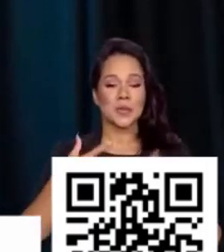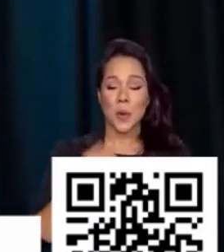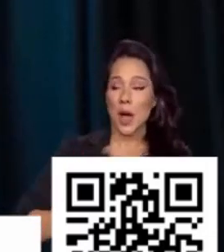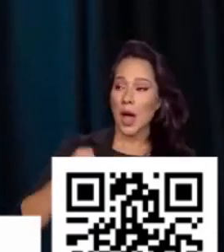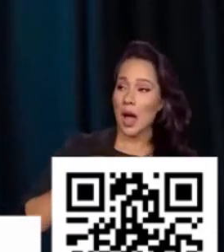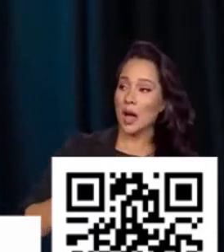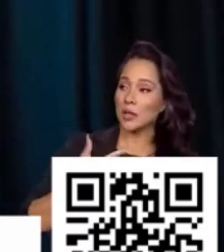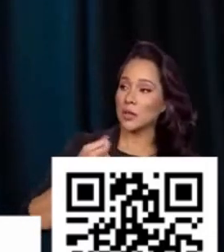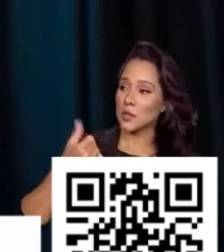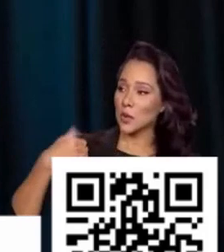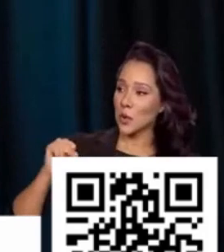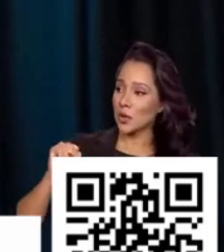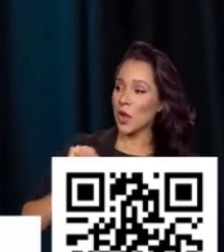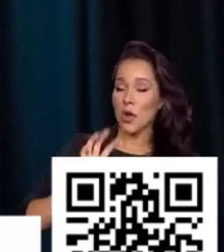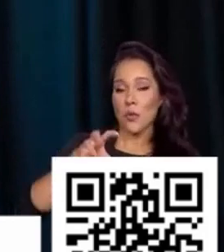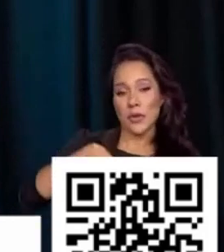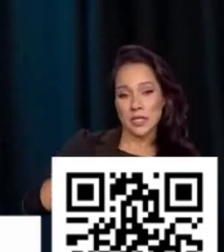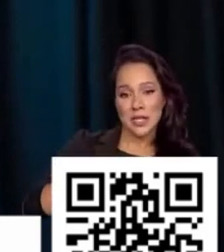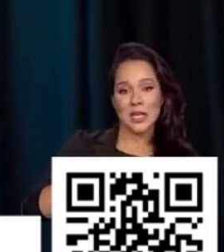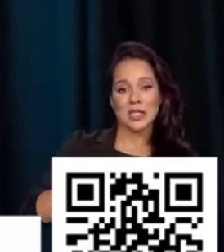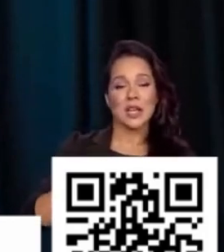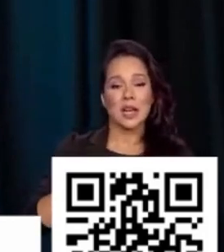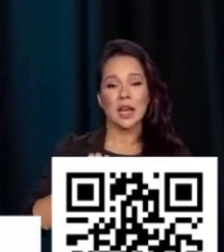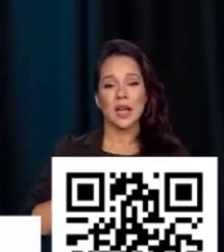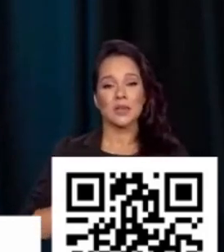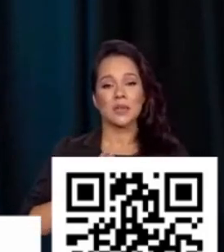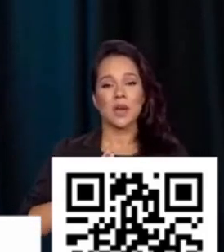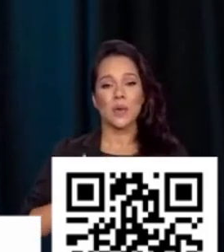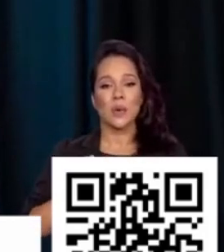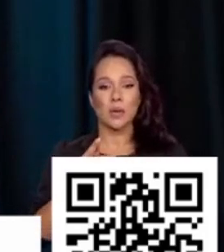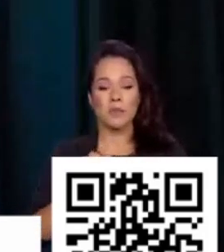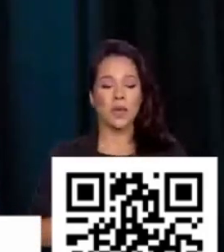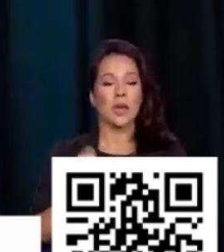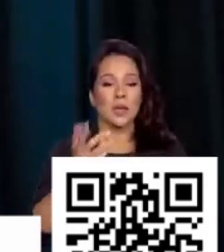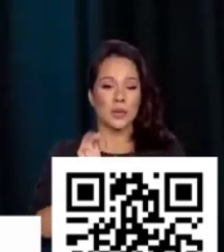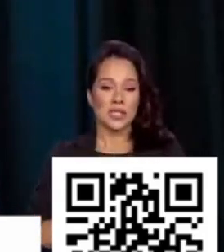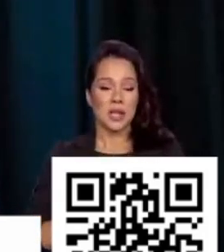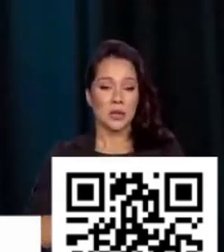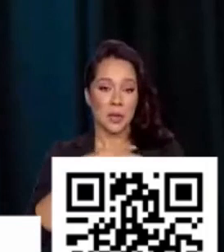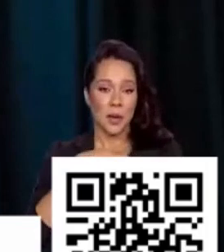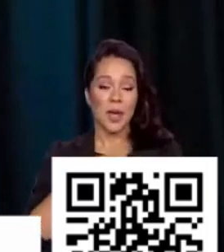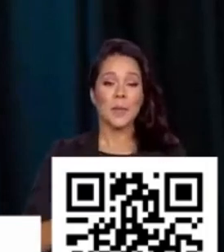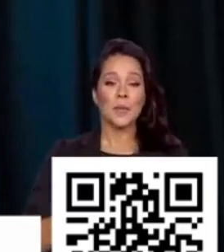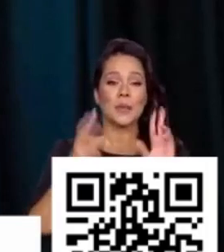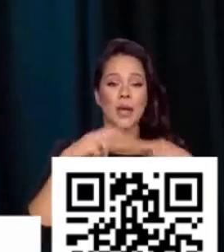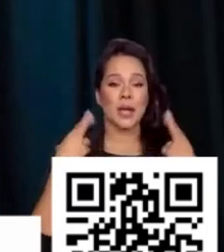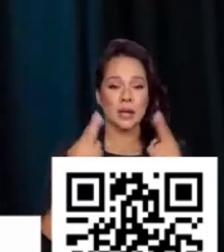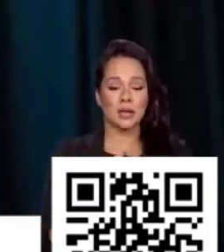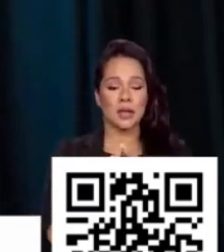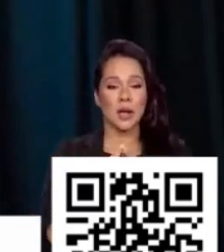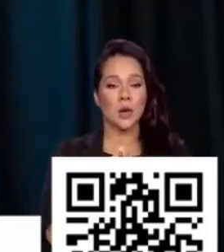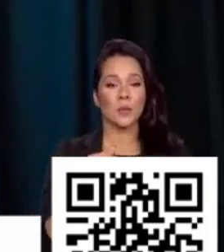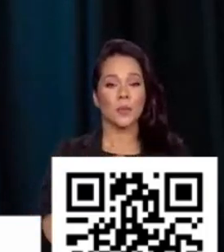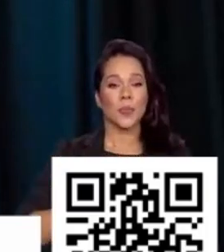e tá no meio dessa gente o maduro disse que ele não ia sair da Venezuela porque